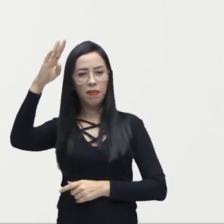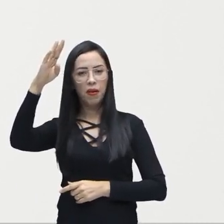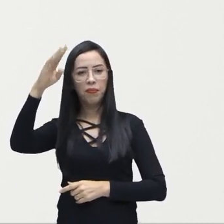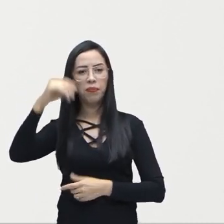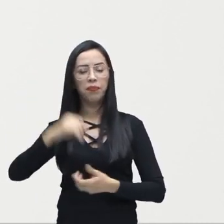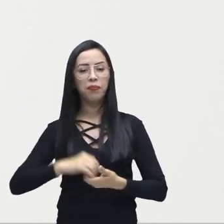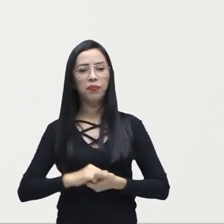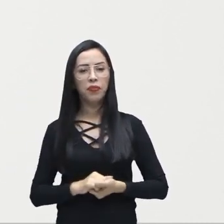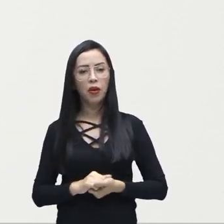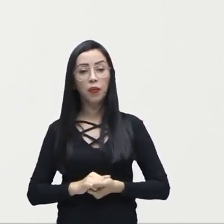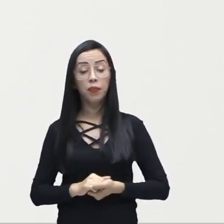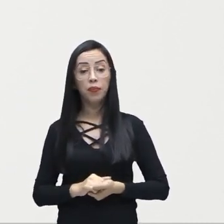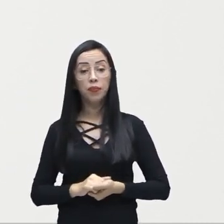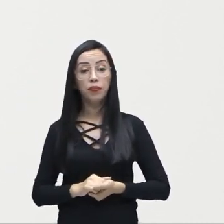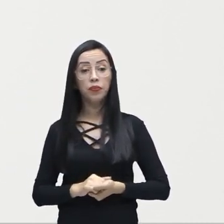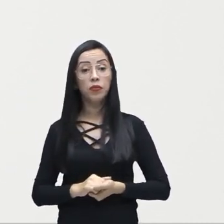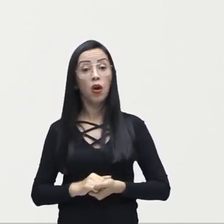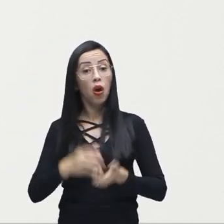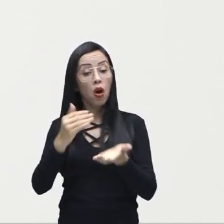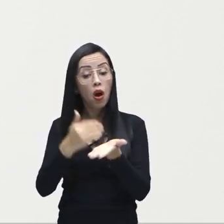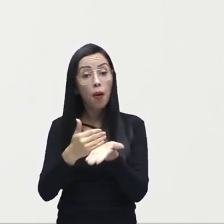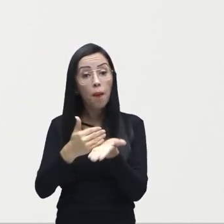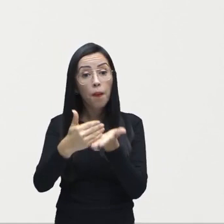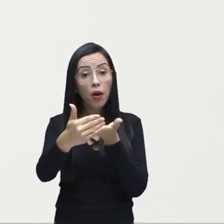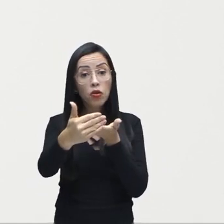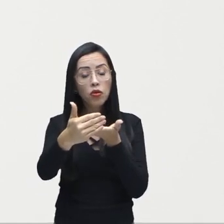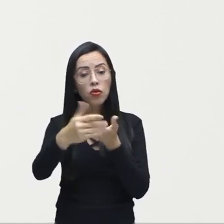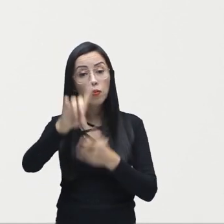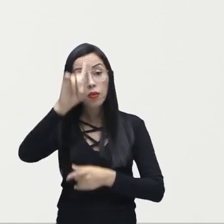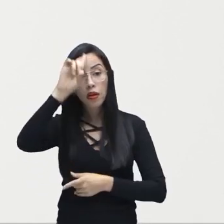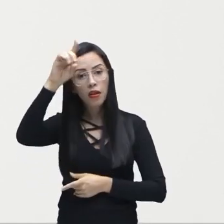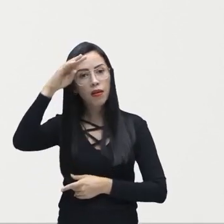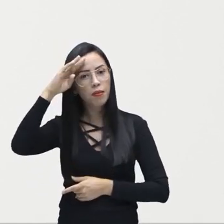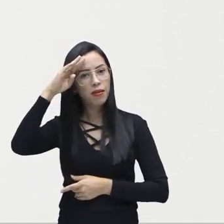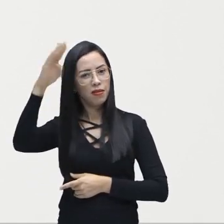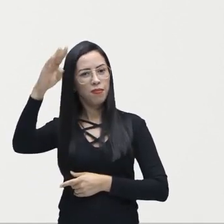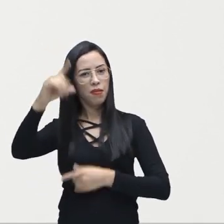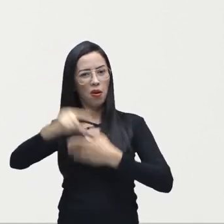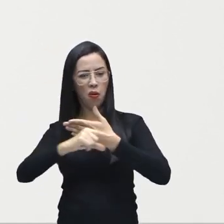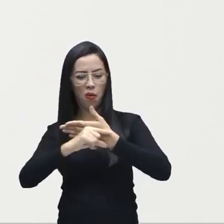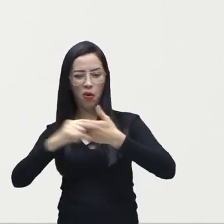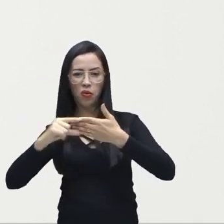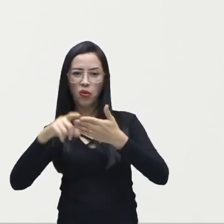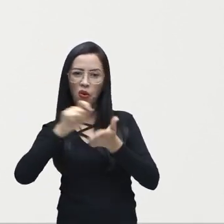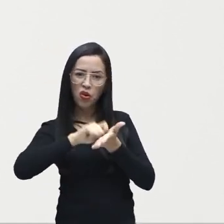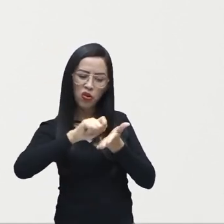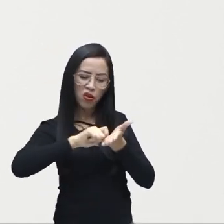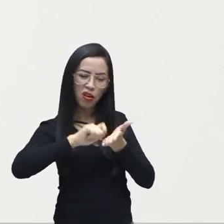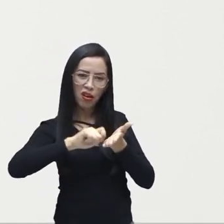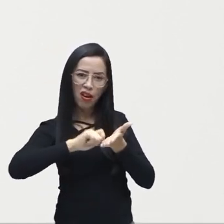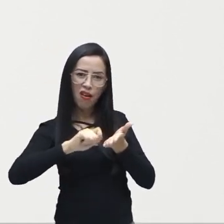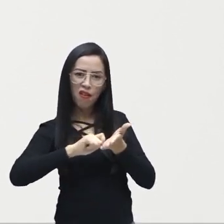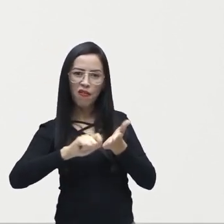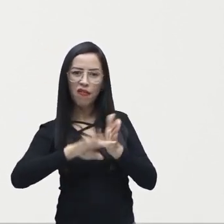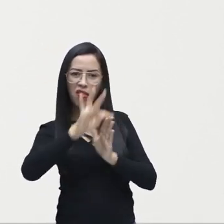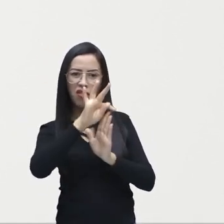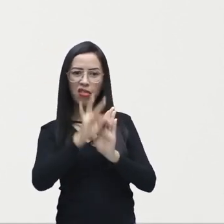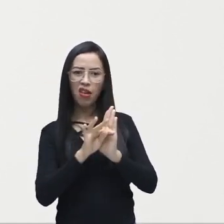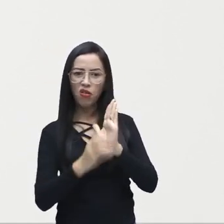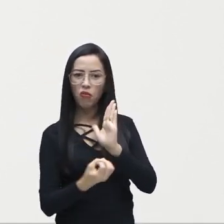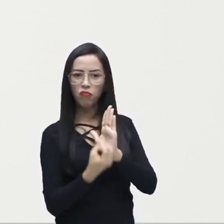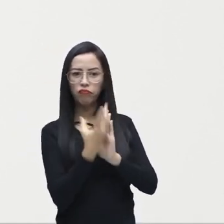parágrafo. A partir de uma ideia principal, o autor escreve o texto com o objetivo único